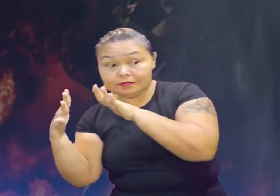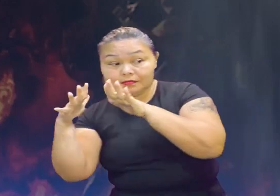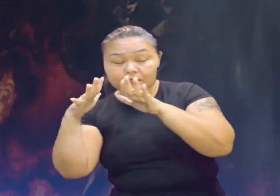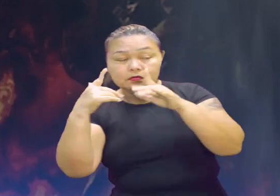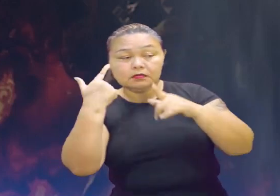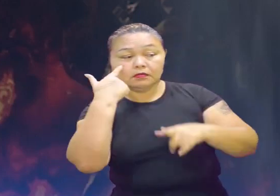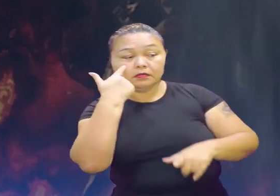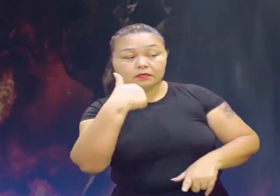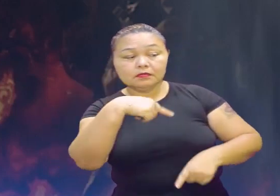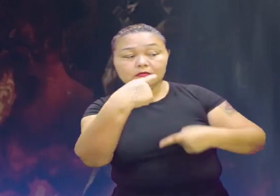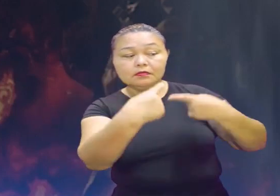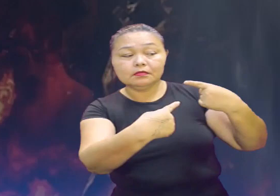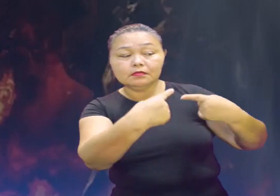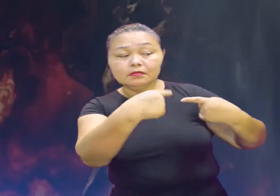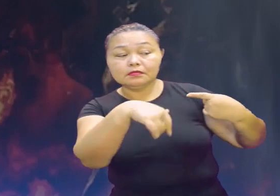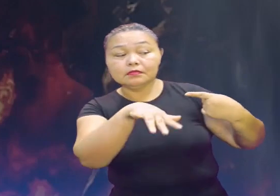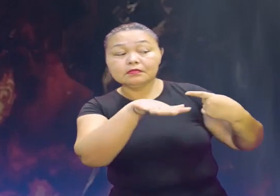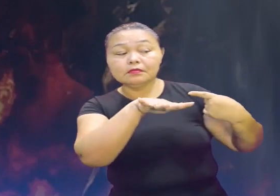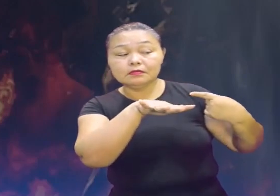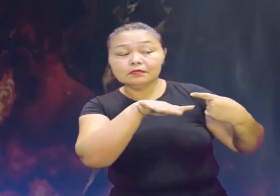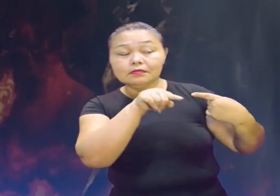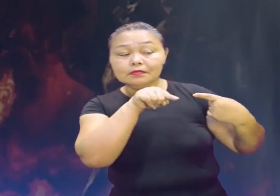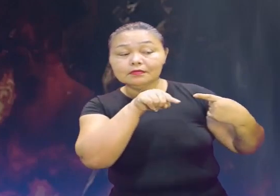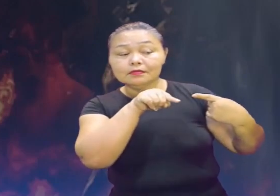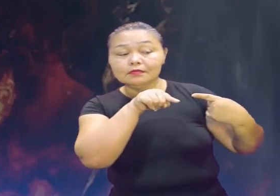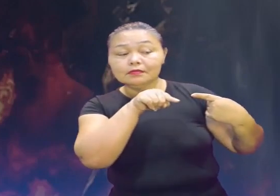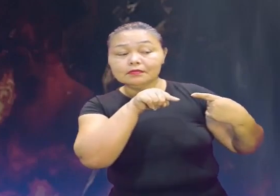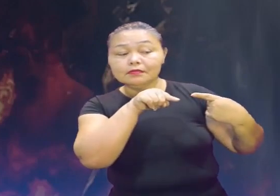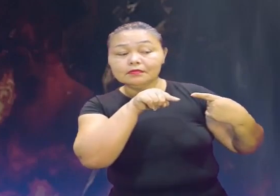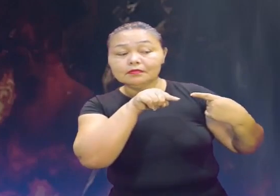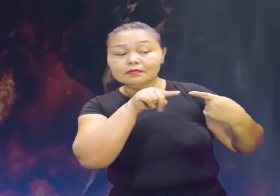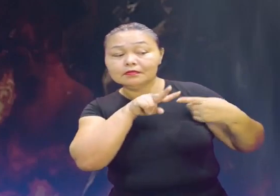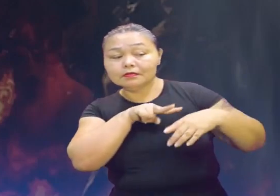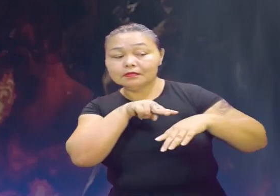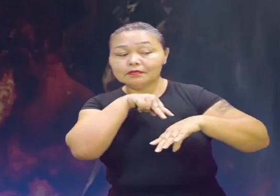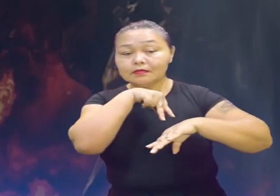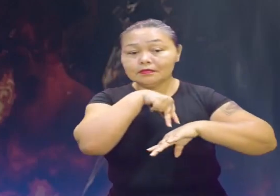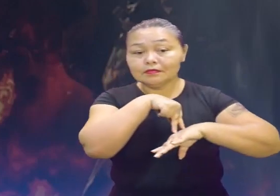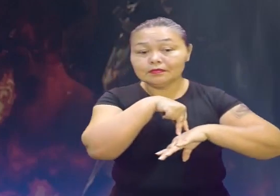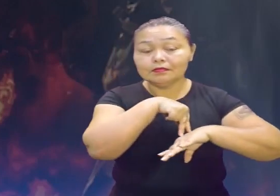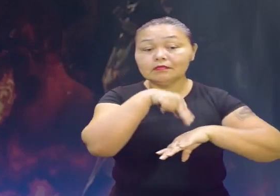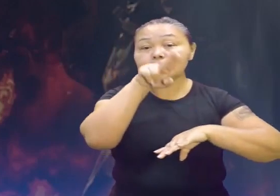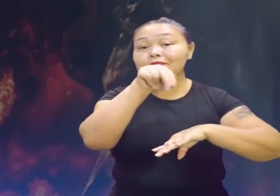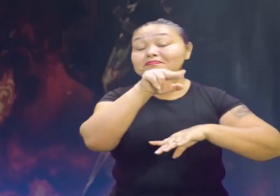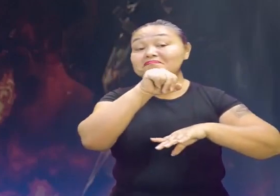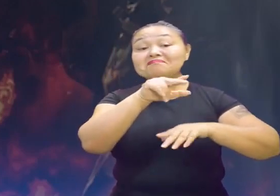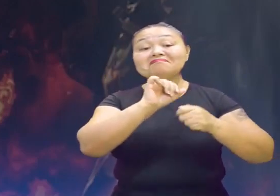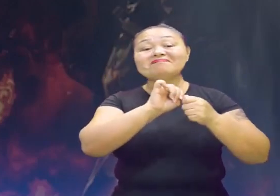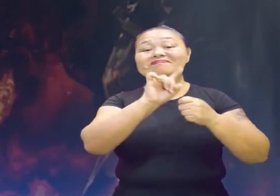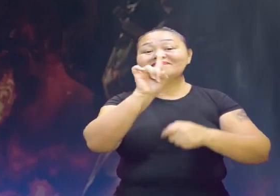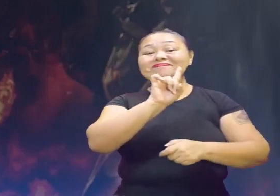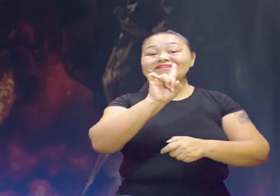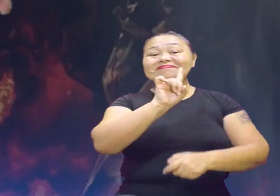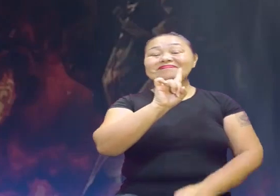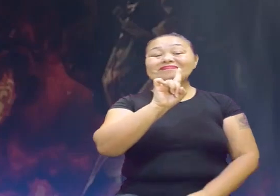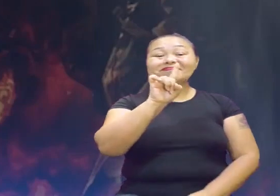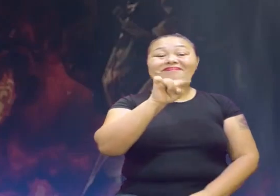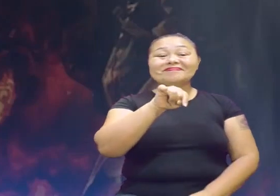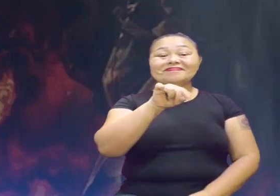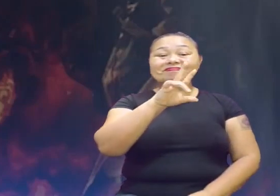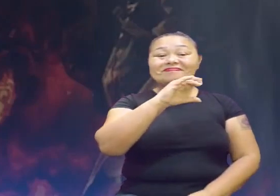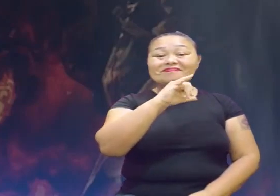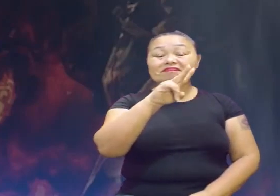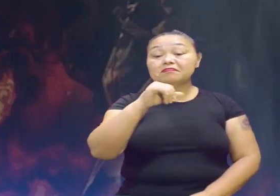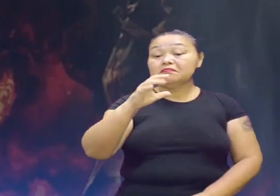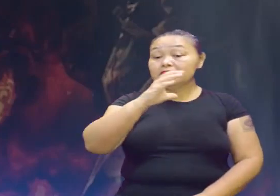de olho na política. Ei, de lá para cá nunca mais saíram. Que são